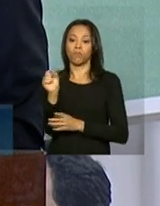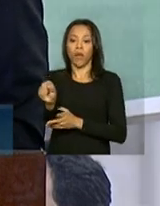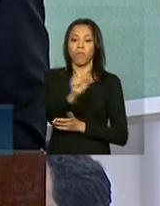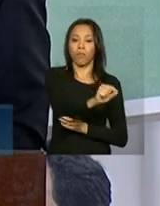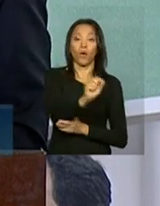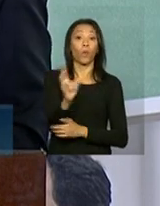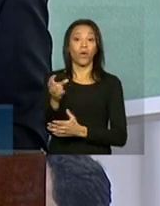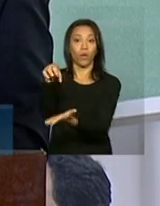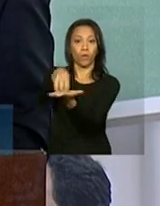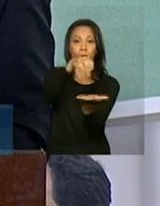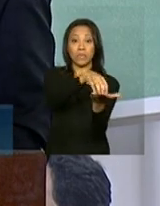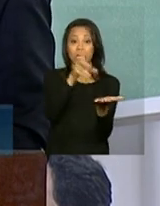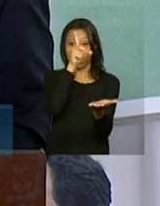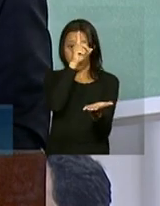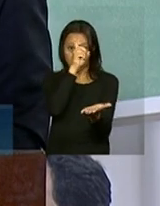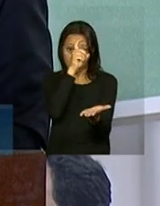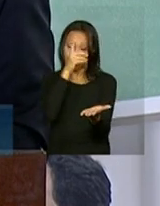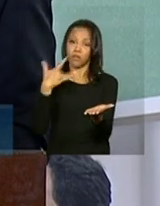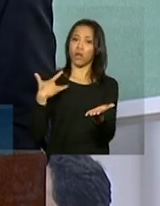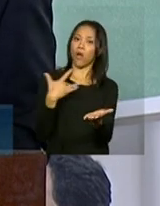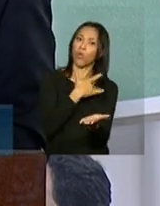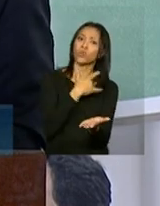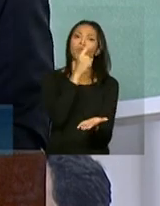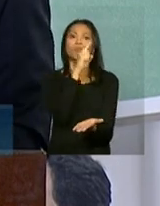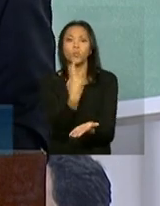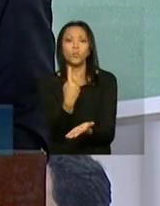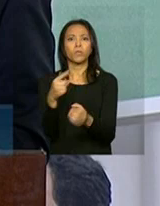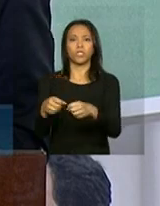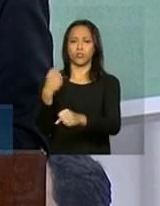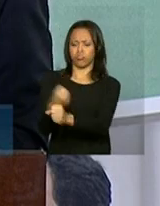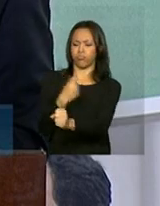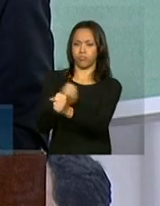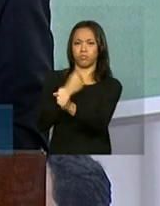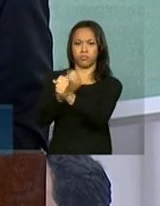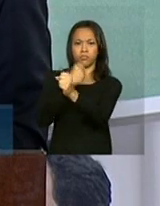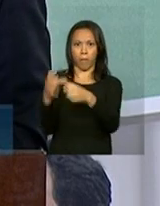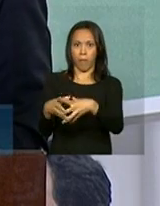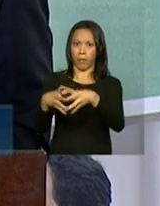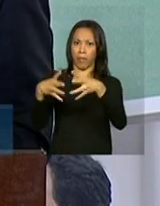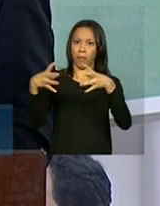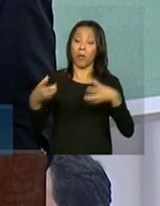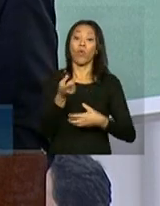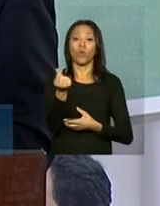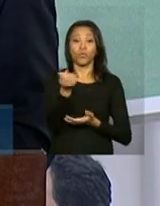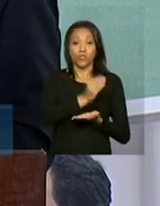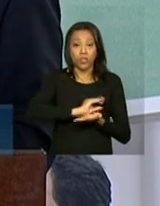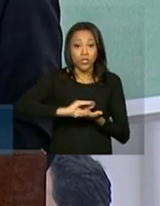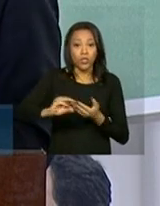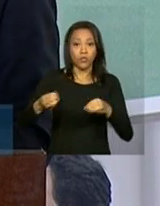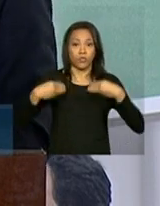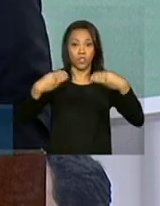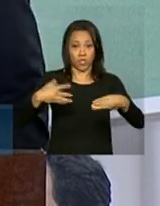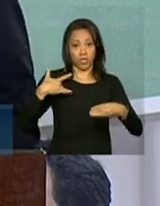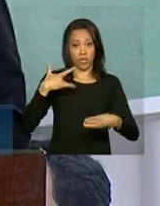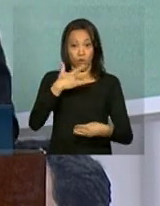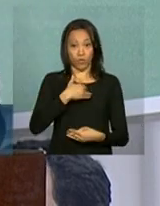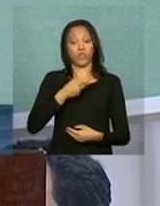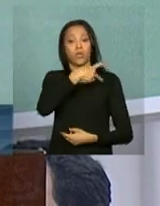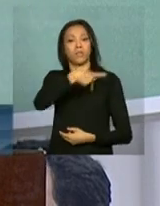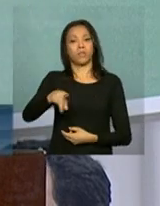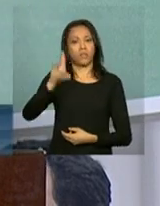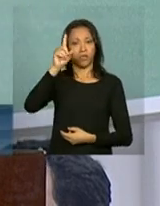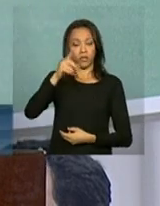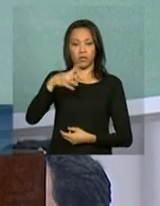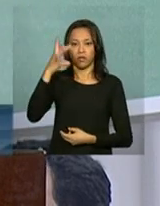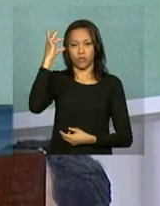delas, que tinha sido ampliada e reformada com os recursos do Ministério da Saúde, que a senhora determinou criarmos um